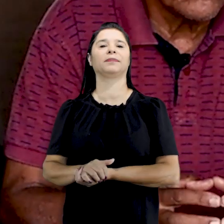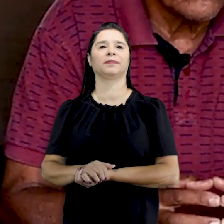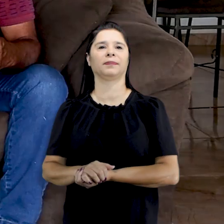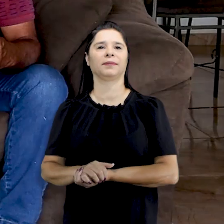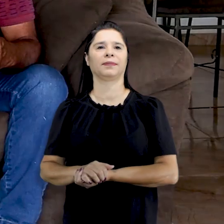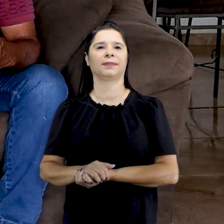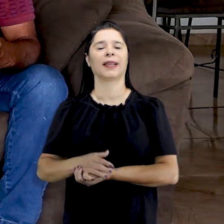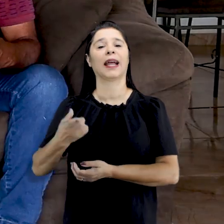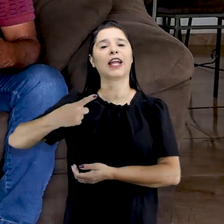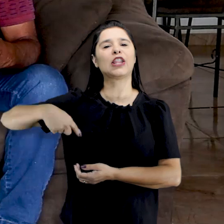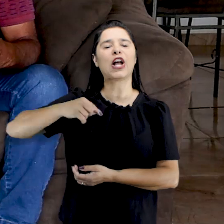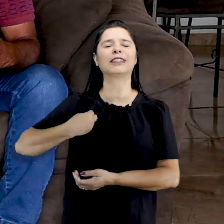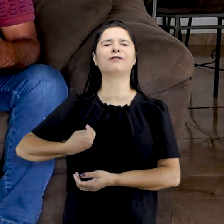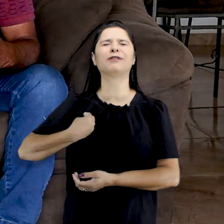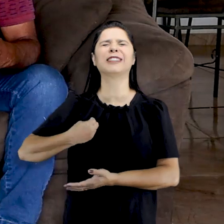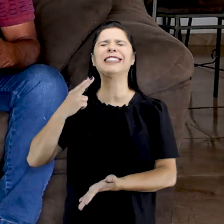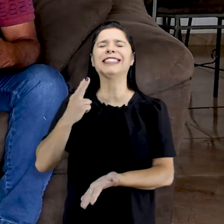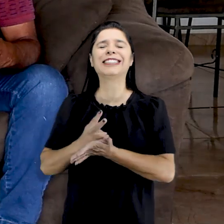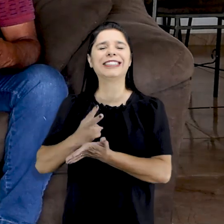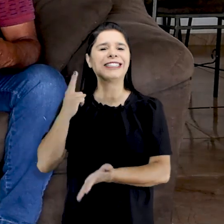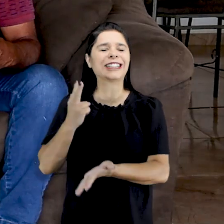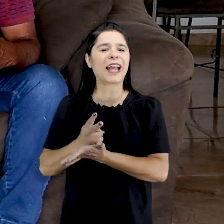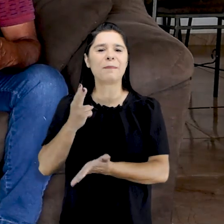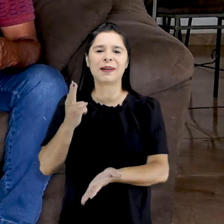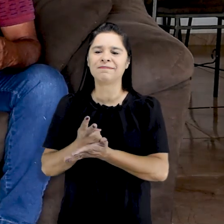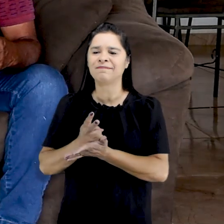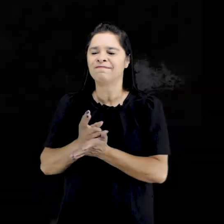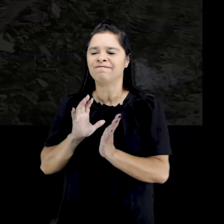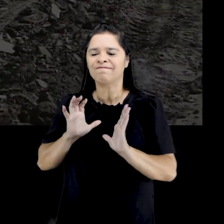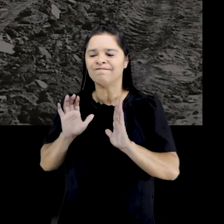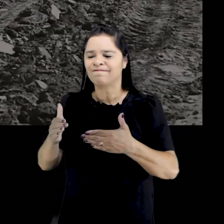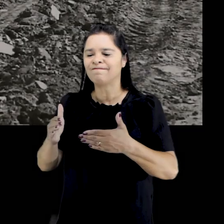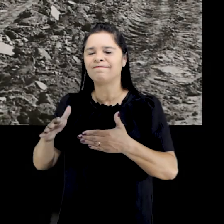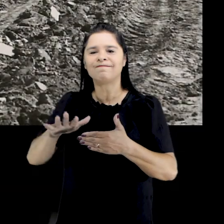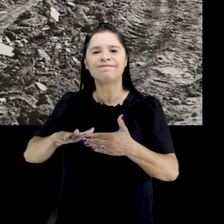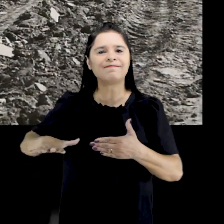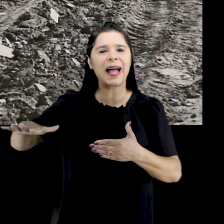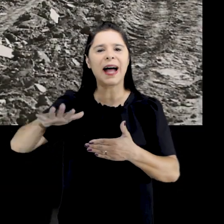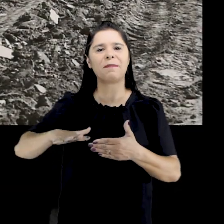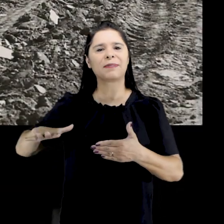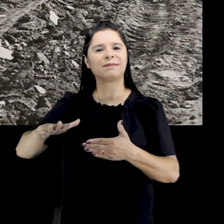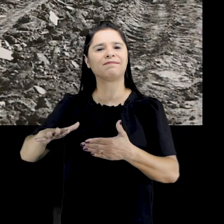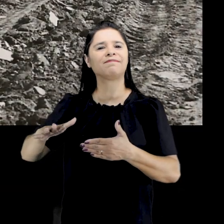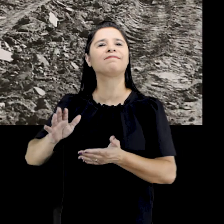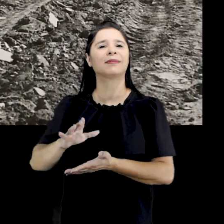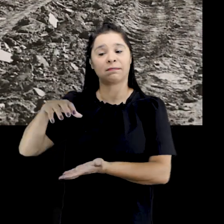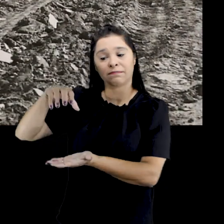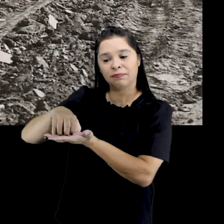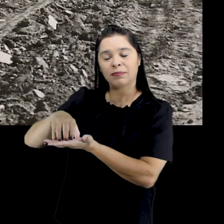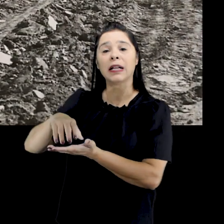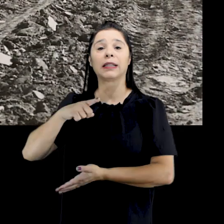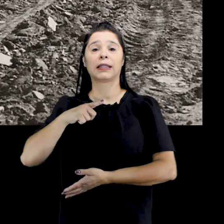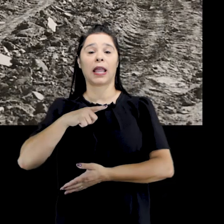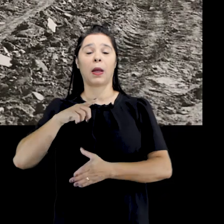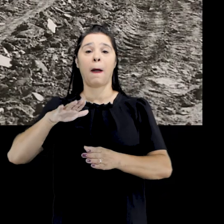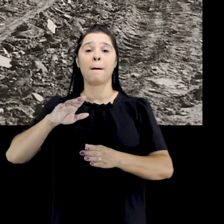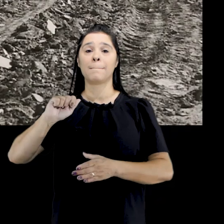E a gente viveu sempre ali em volta da ferrovia, que tinha um bairro que